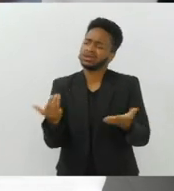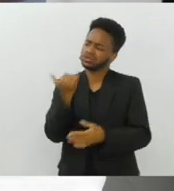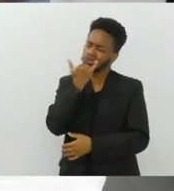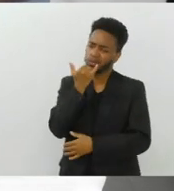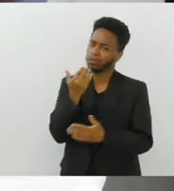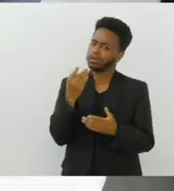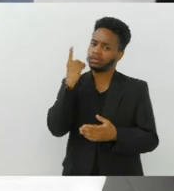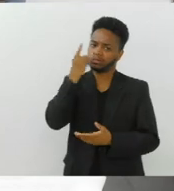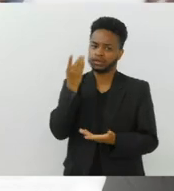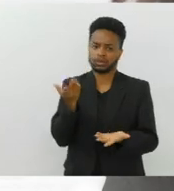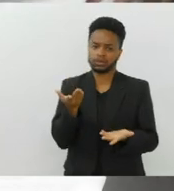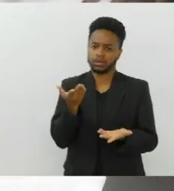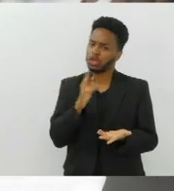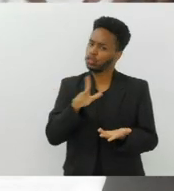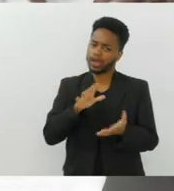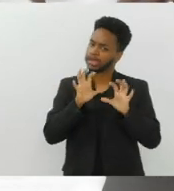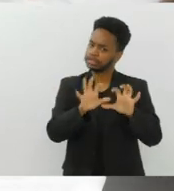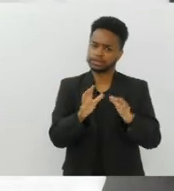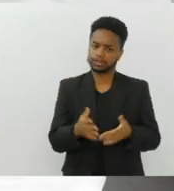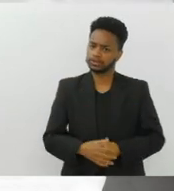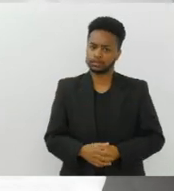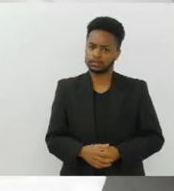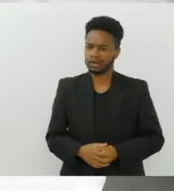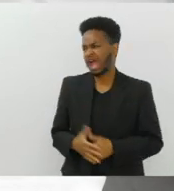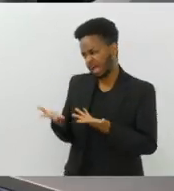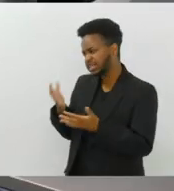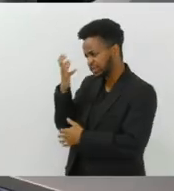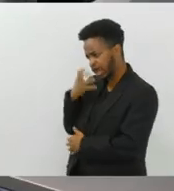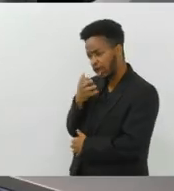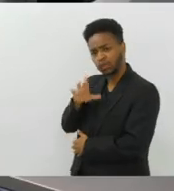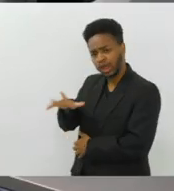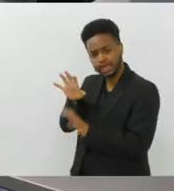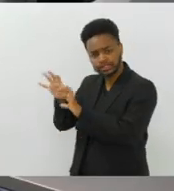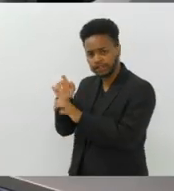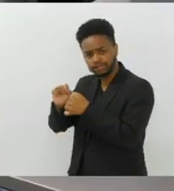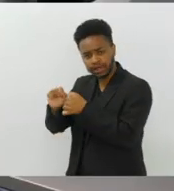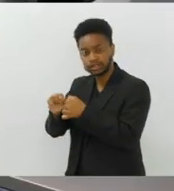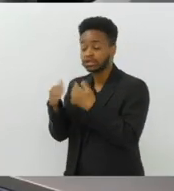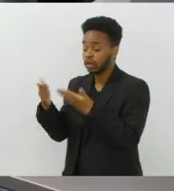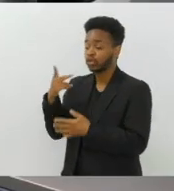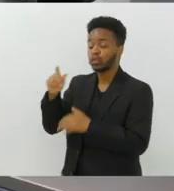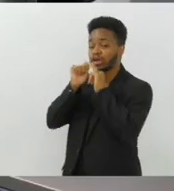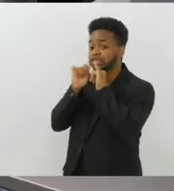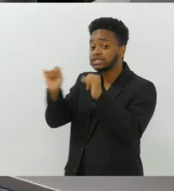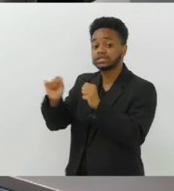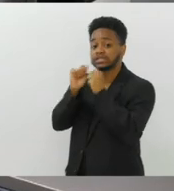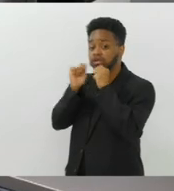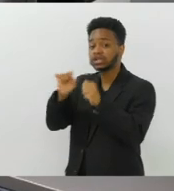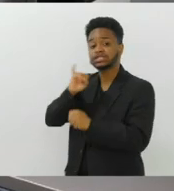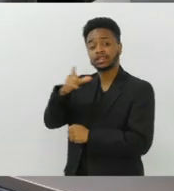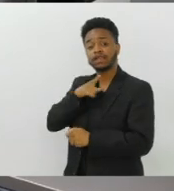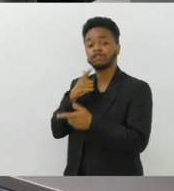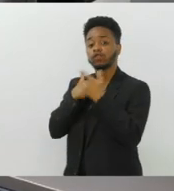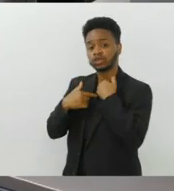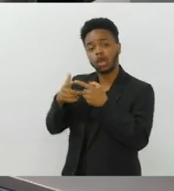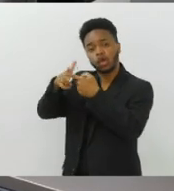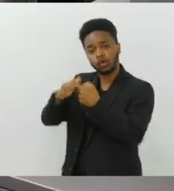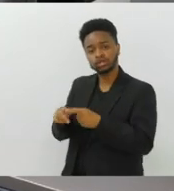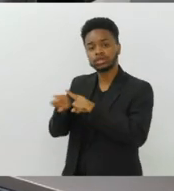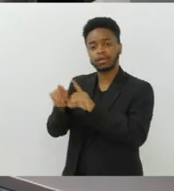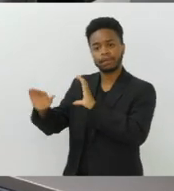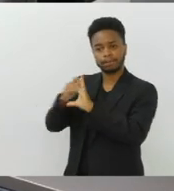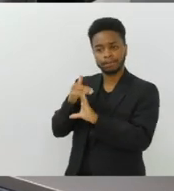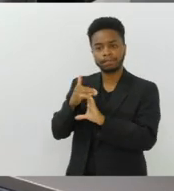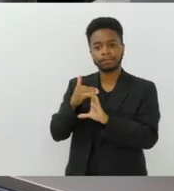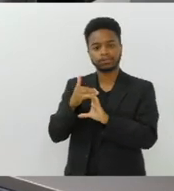deputado. Não é assim que faz. Ah, é? Não é assim que faz, ô presidente. A tua assessoria, se tivesse uma boa vontade, corrigiria e teria mandado. Mas